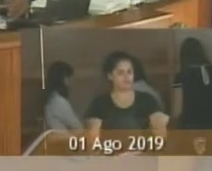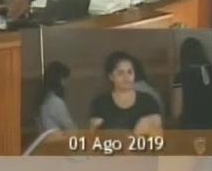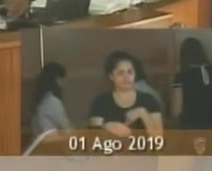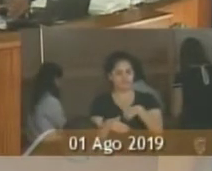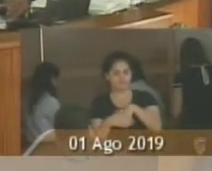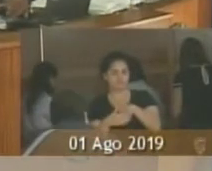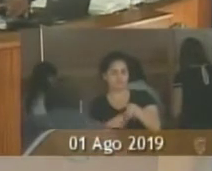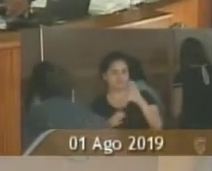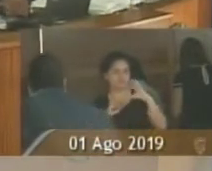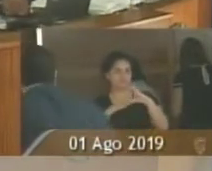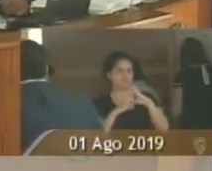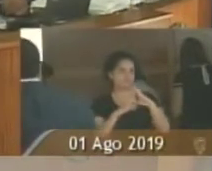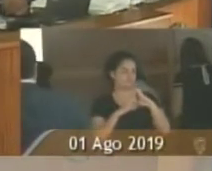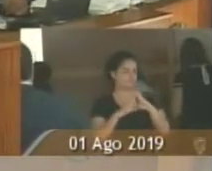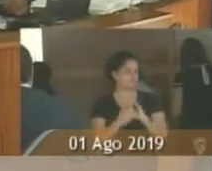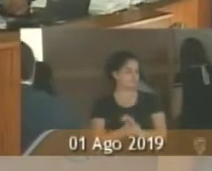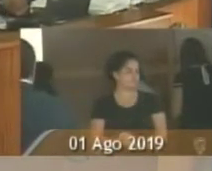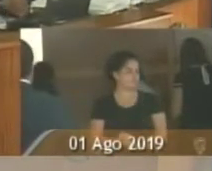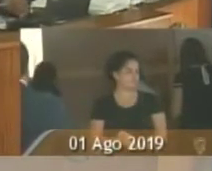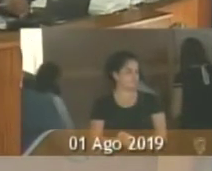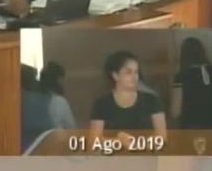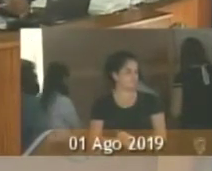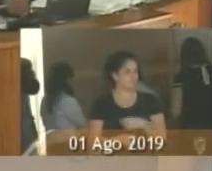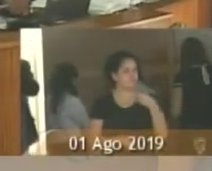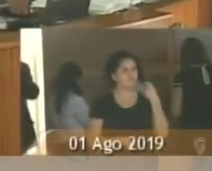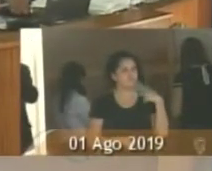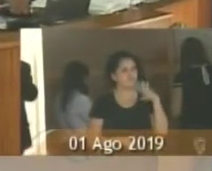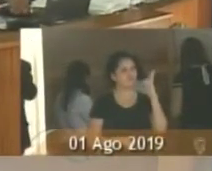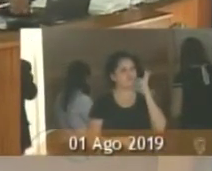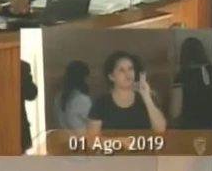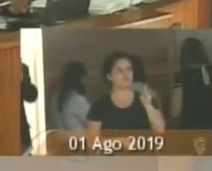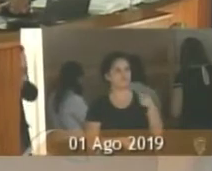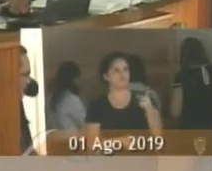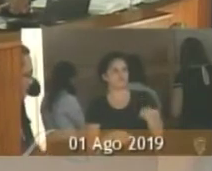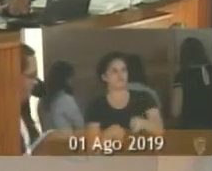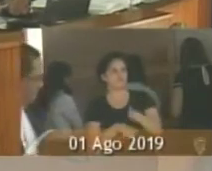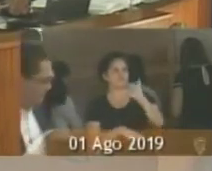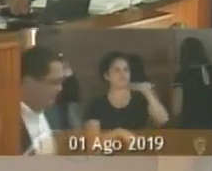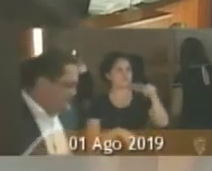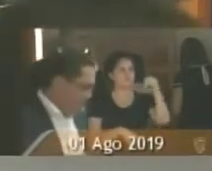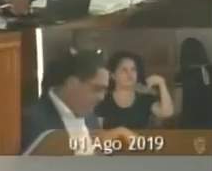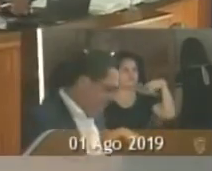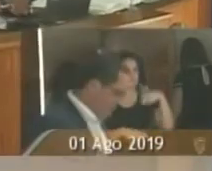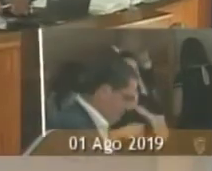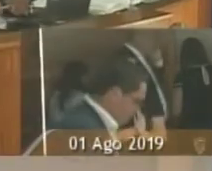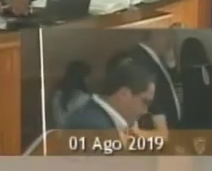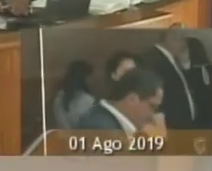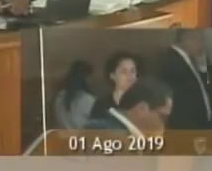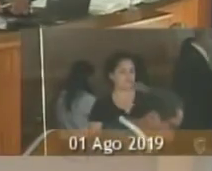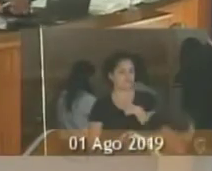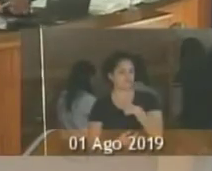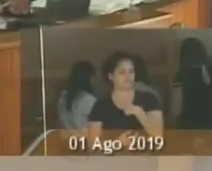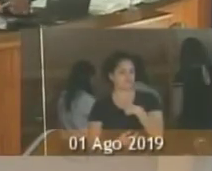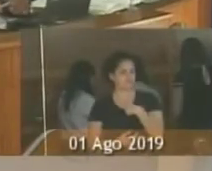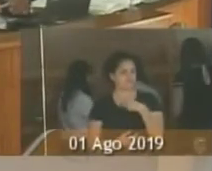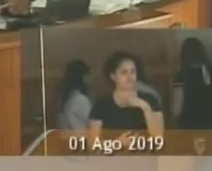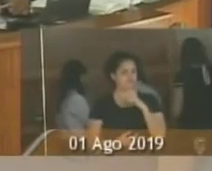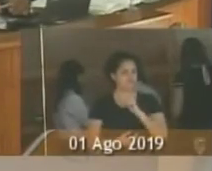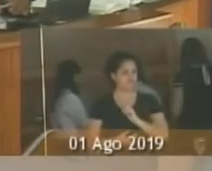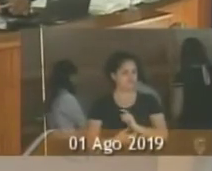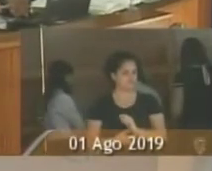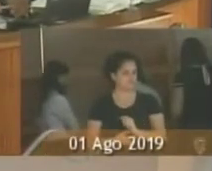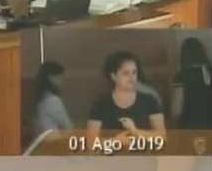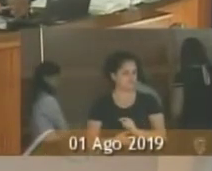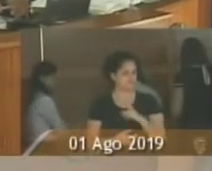né, na ocasião o vereador Elinho e o vereador Jean abraçaram essa causa. Eu ainda não me encontrava no mandato,